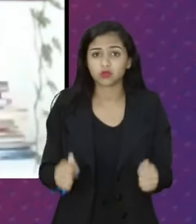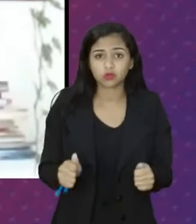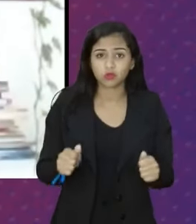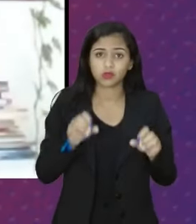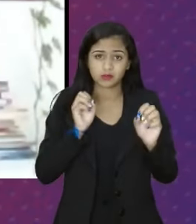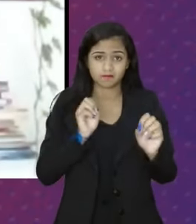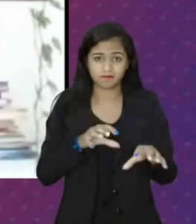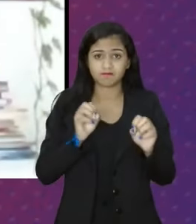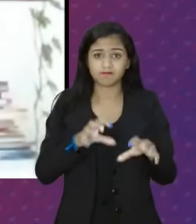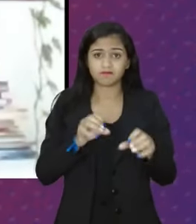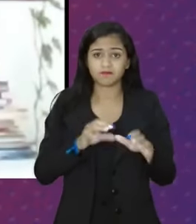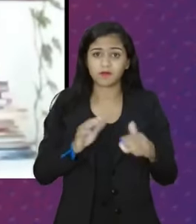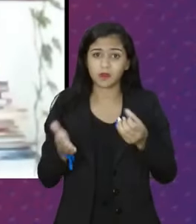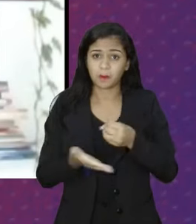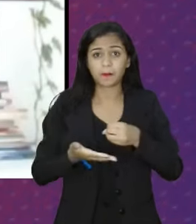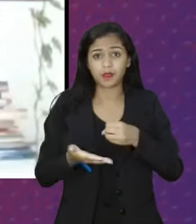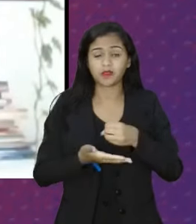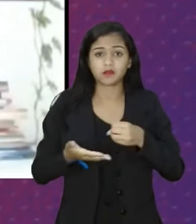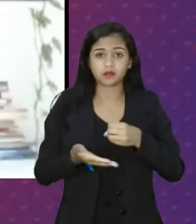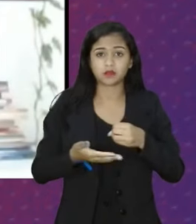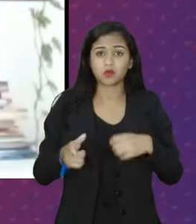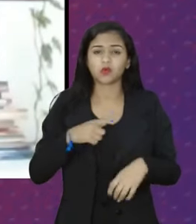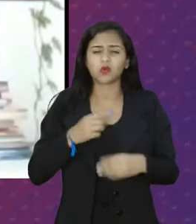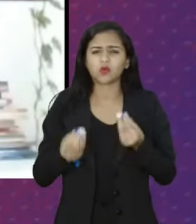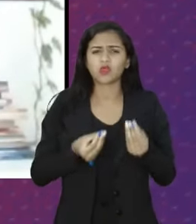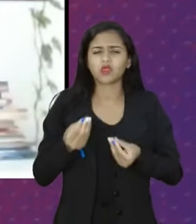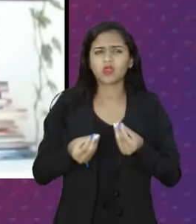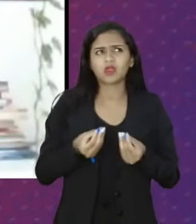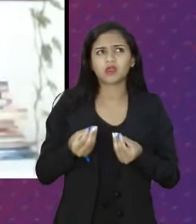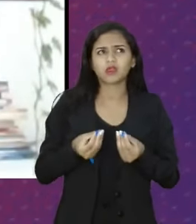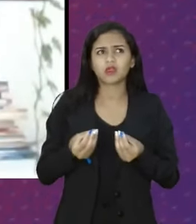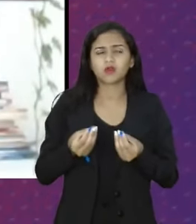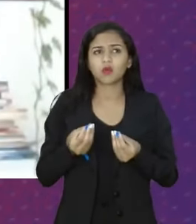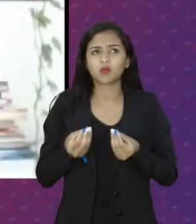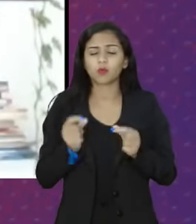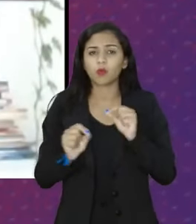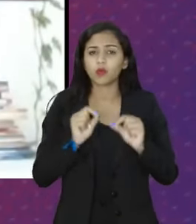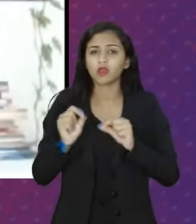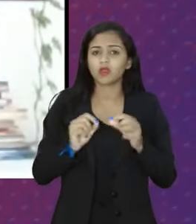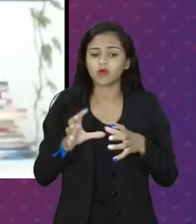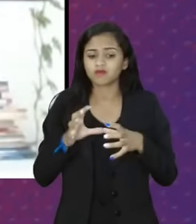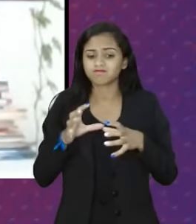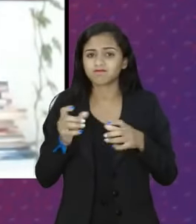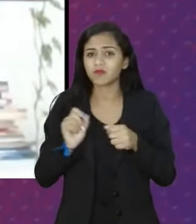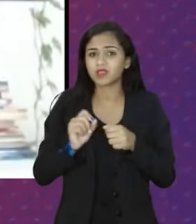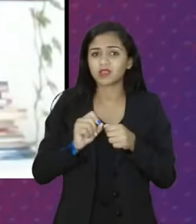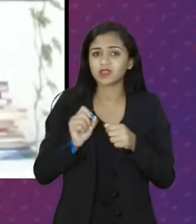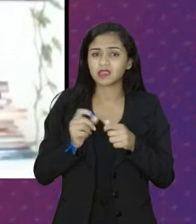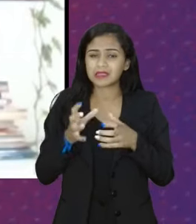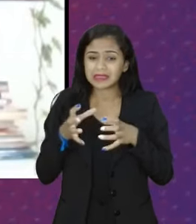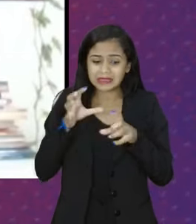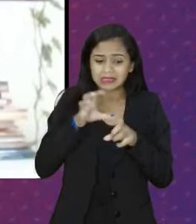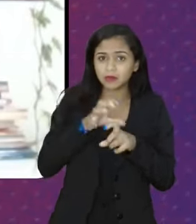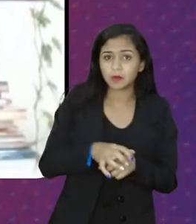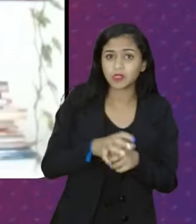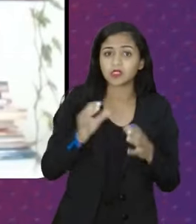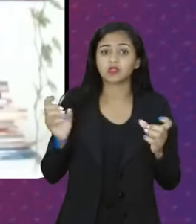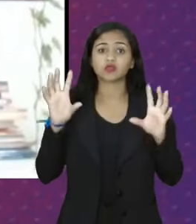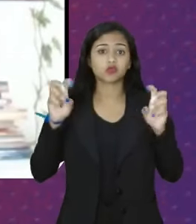básica. Isso revela o quê? Revela uma demanda reprimida, uma demanda muito grande por esse